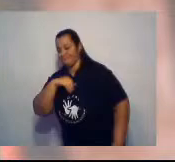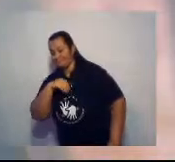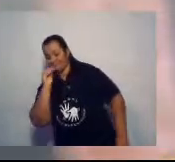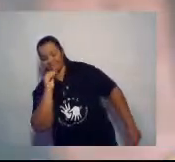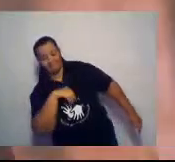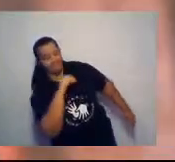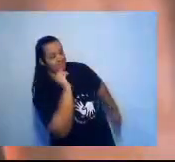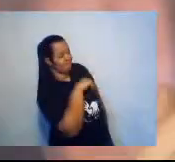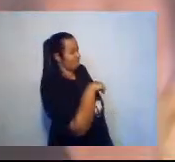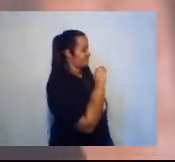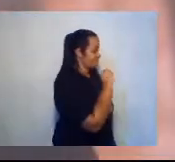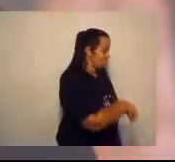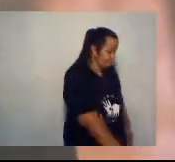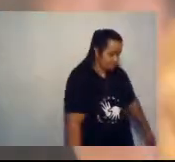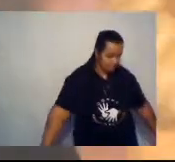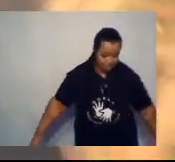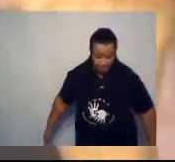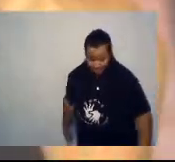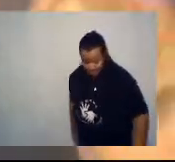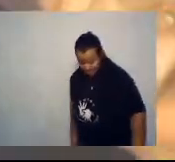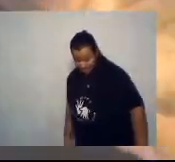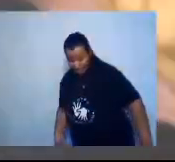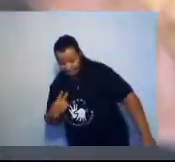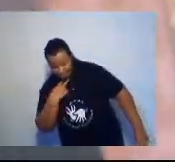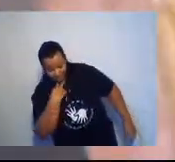só me dá prejuízo.